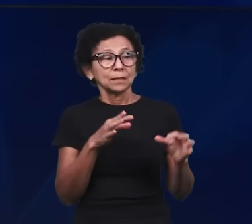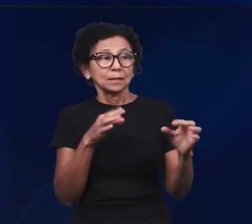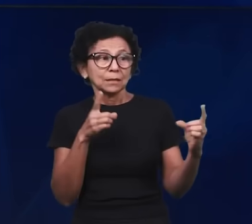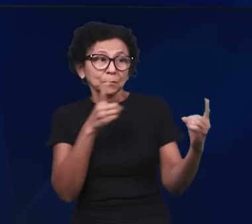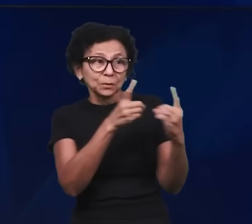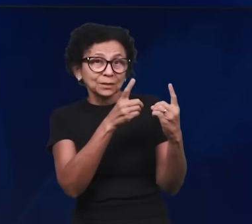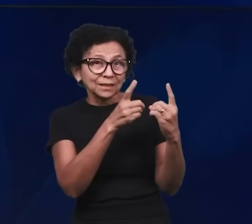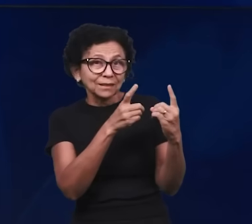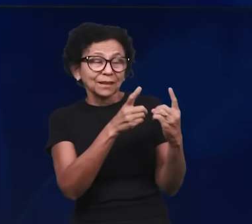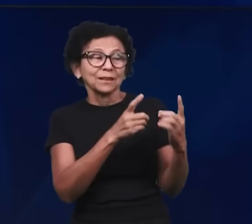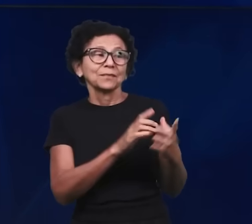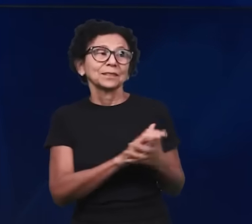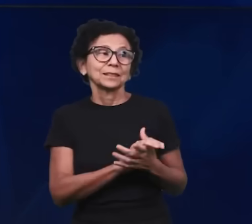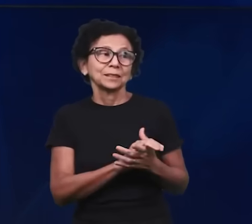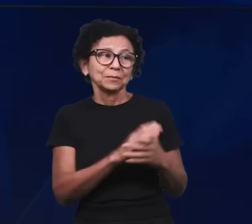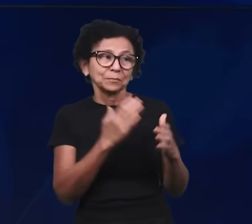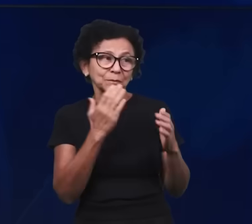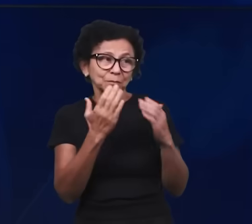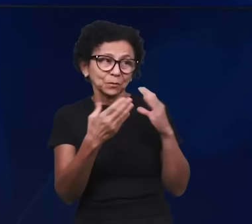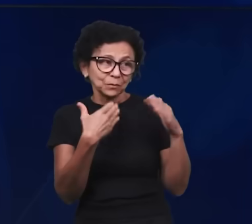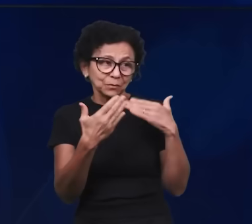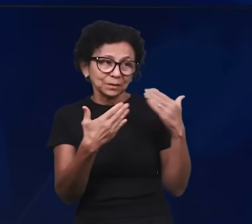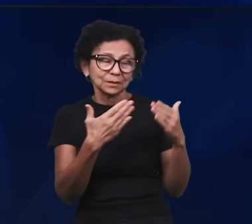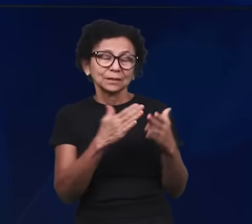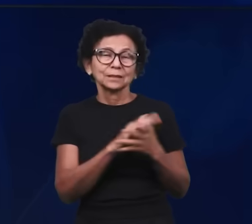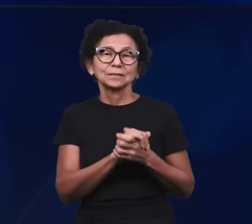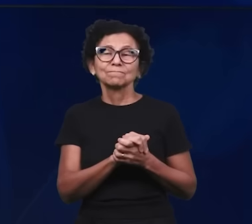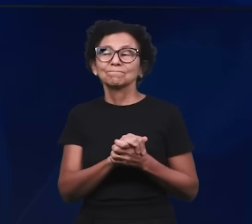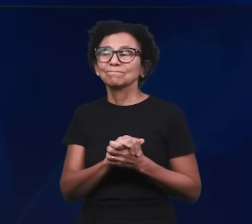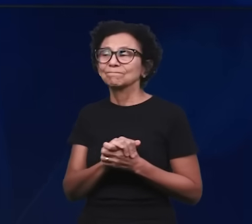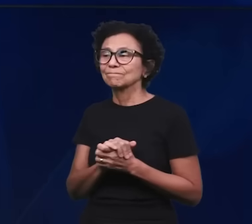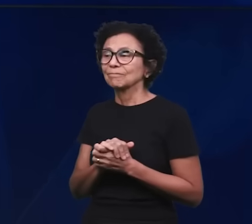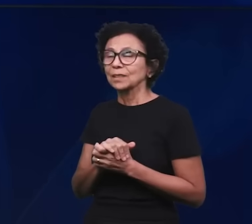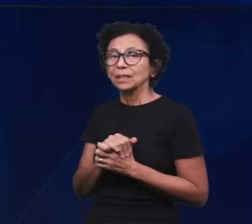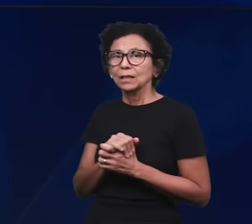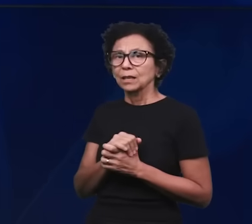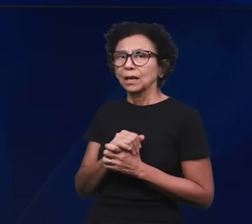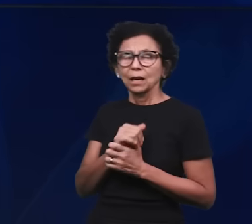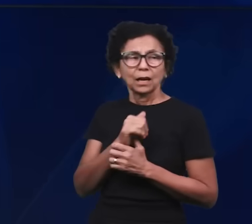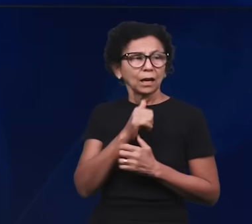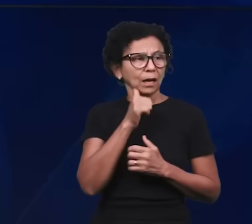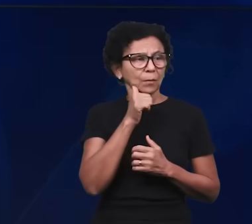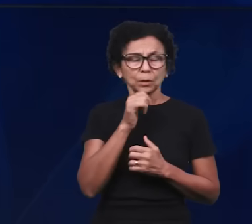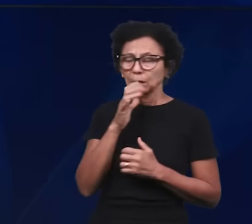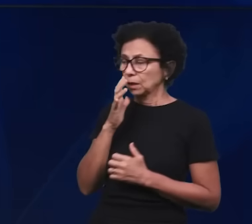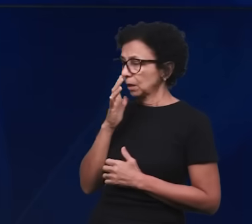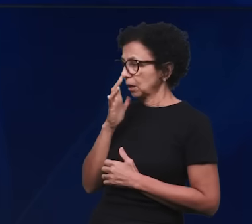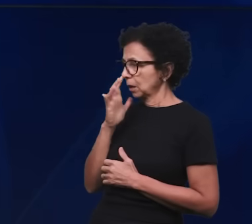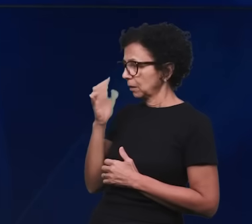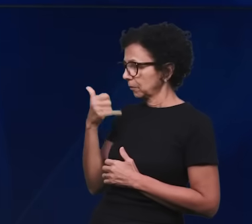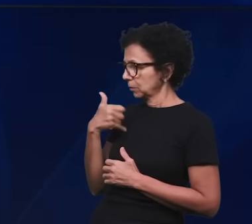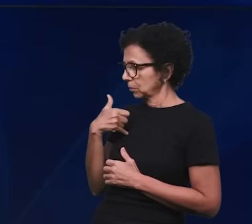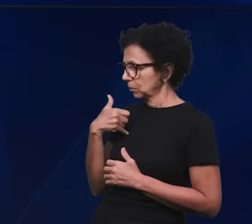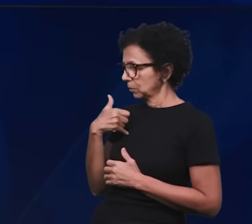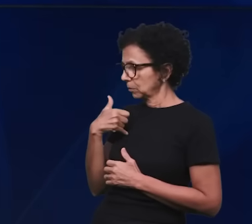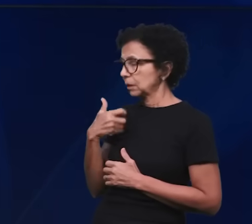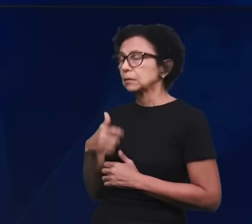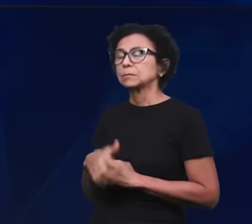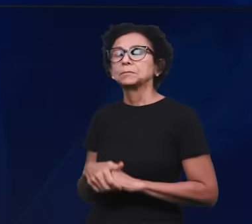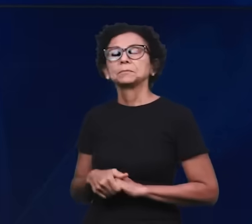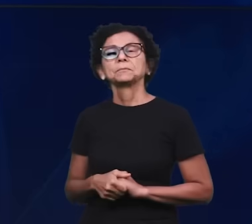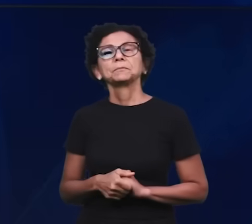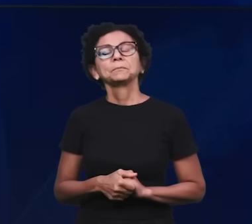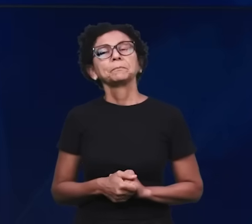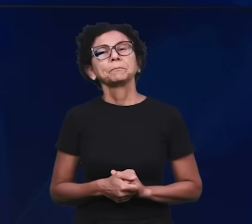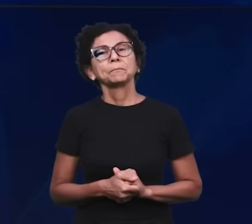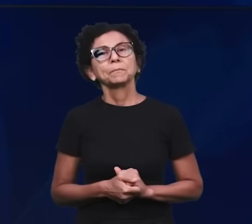né? E Jesus, ele perguntou àquela mulher, a mulher admirou-se, e o texto vai adiante mostrando que o